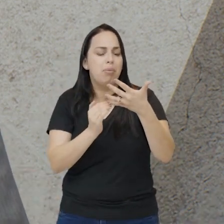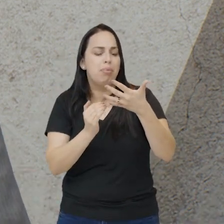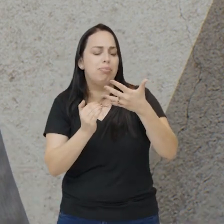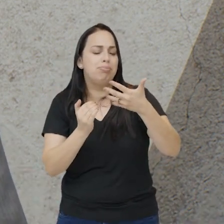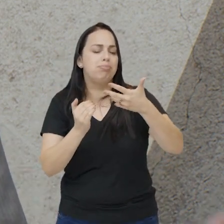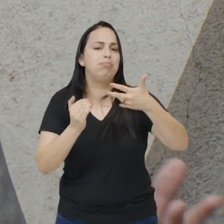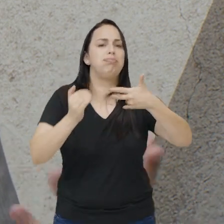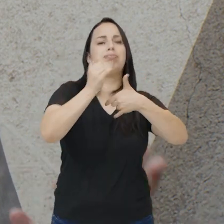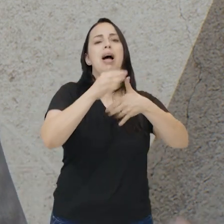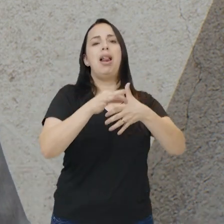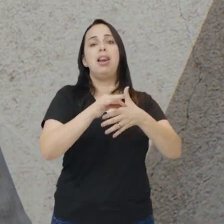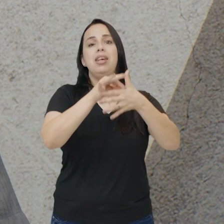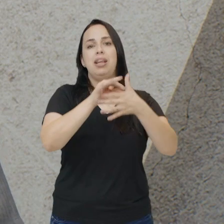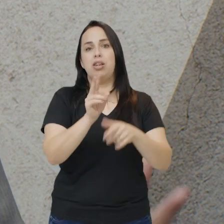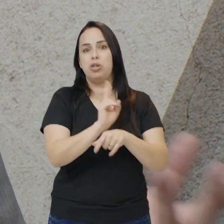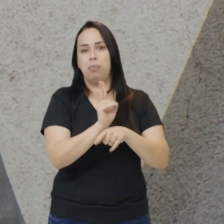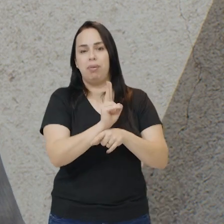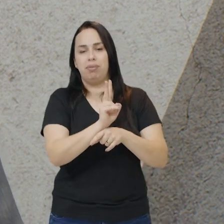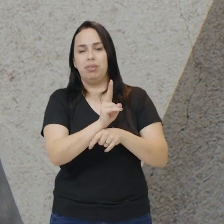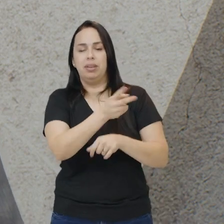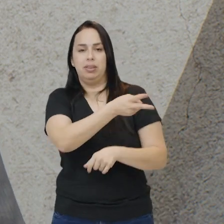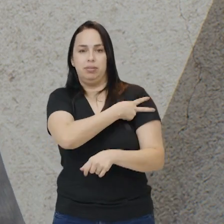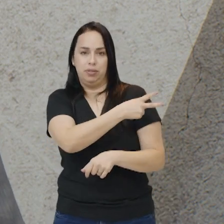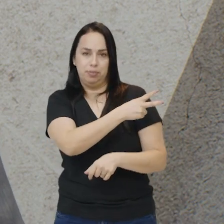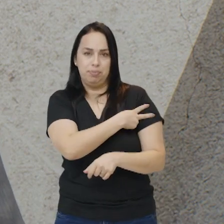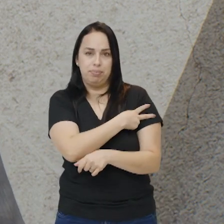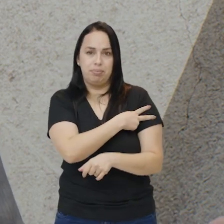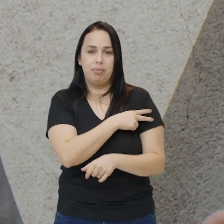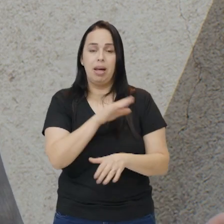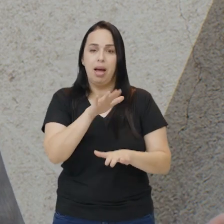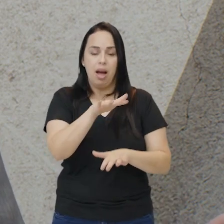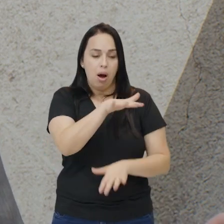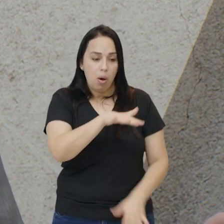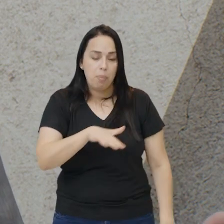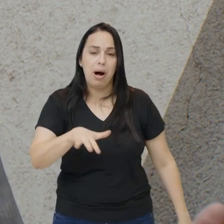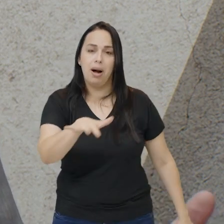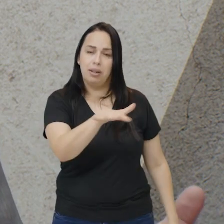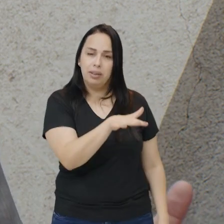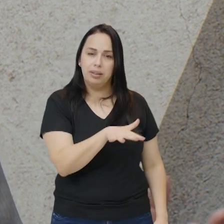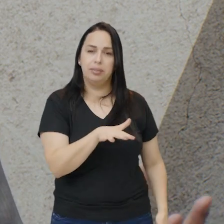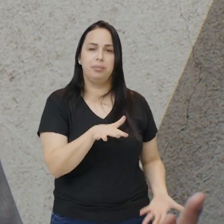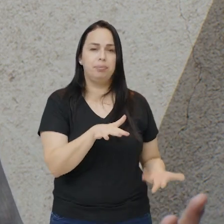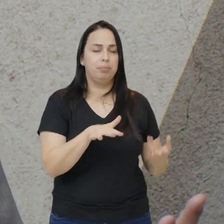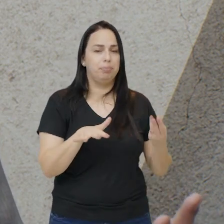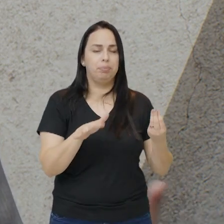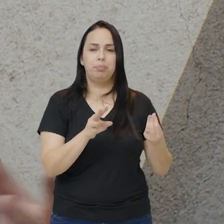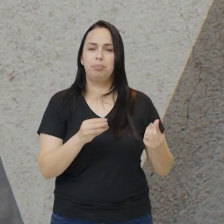outros profissionais que atuaram na área. Tanto é que é um setor que ele é muito